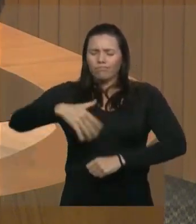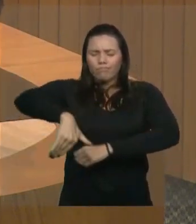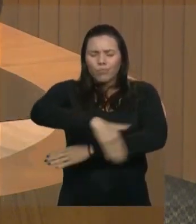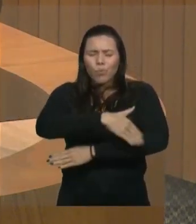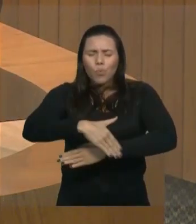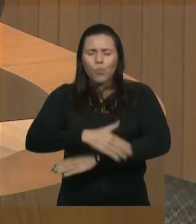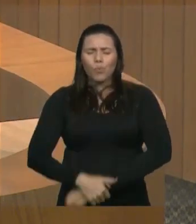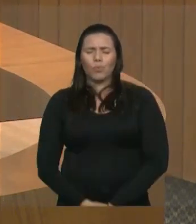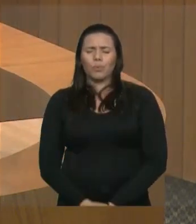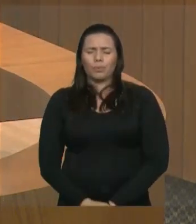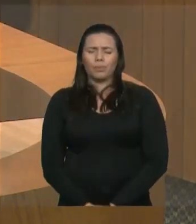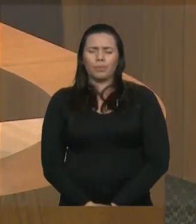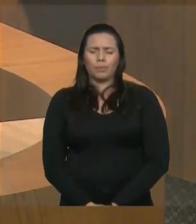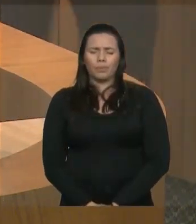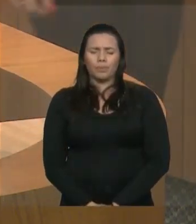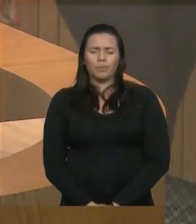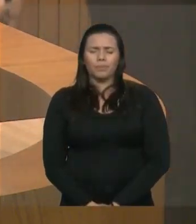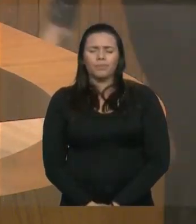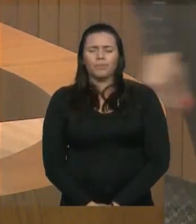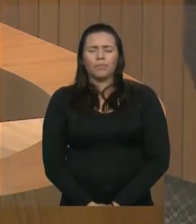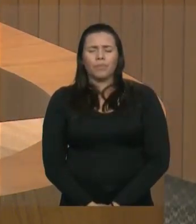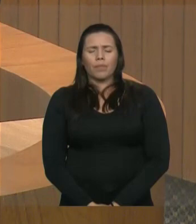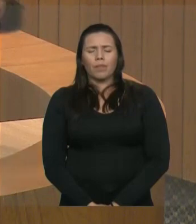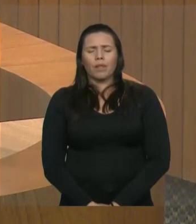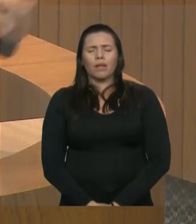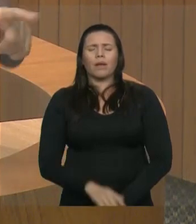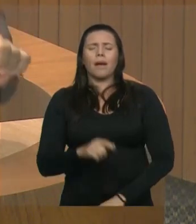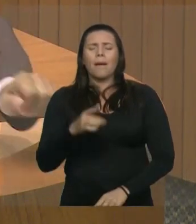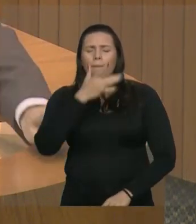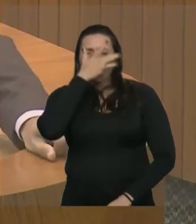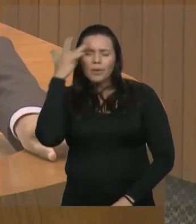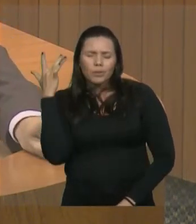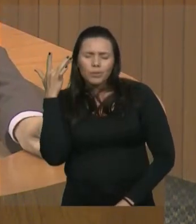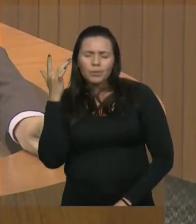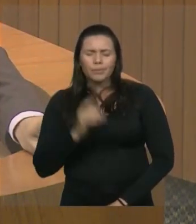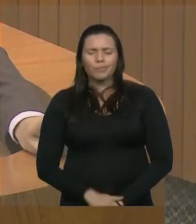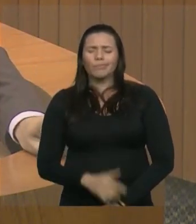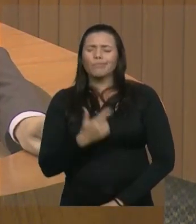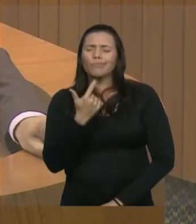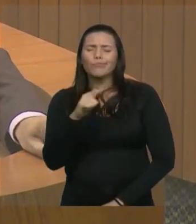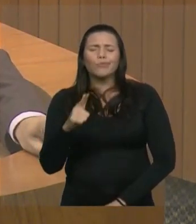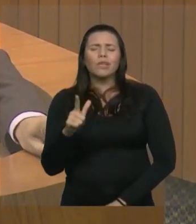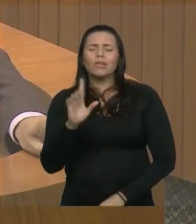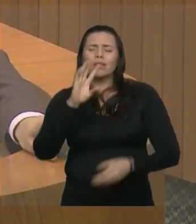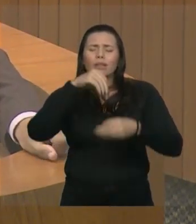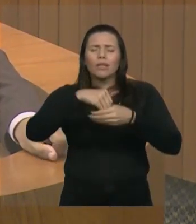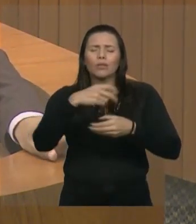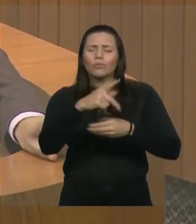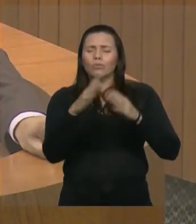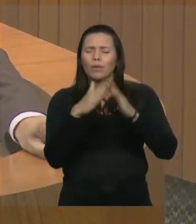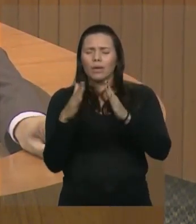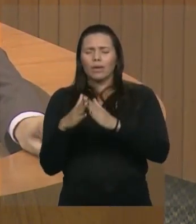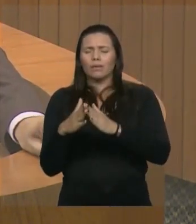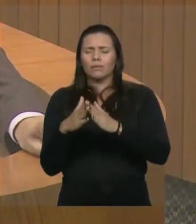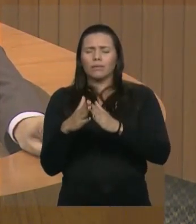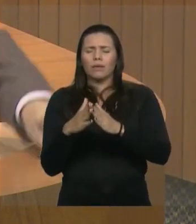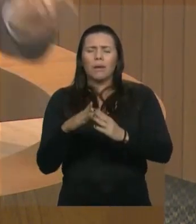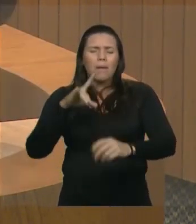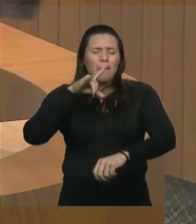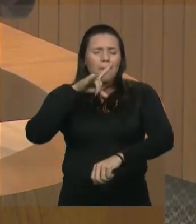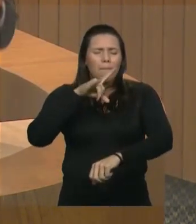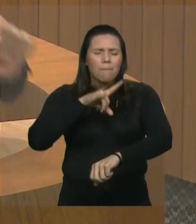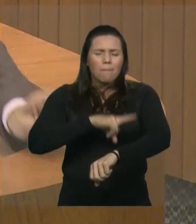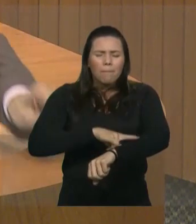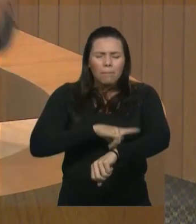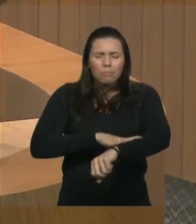têm, no mínimo, um banheiro dentro de casa. Tem que utilizar no quintal, no fundo do quintal,